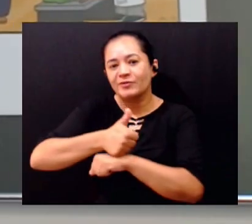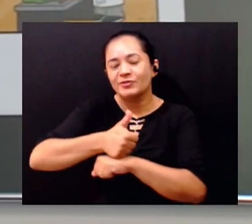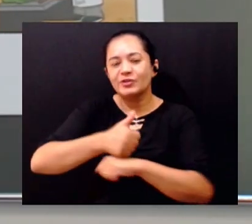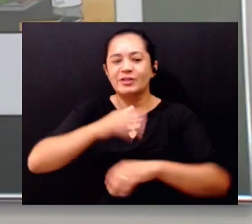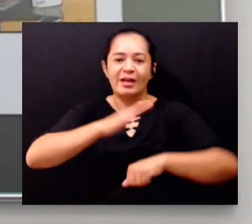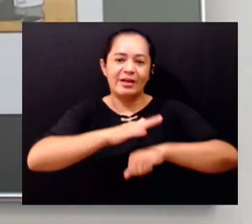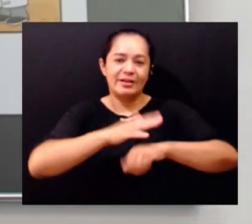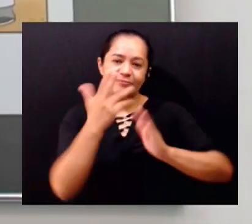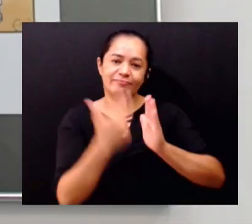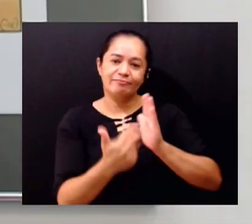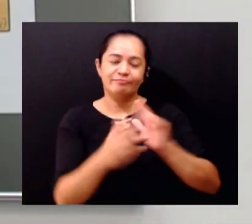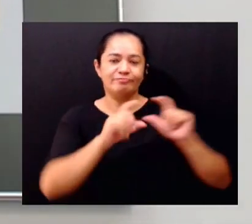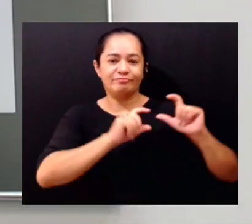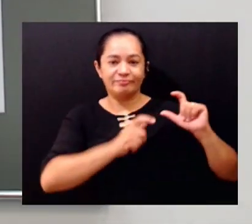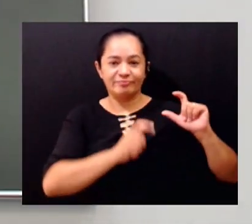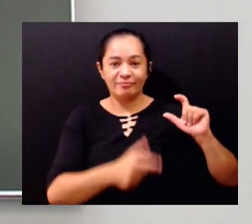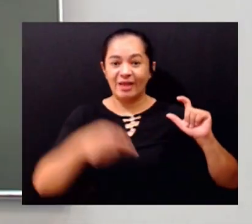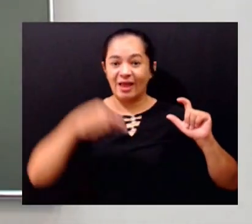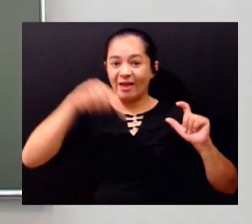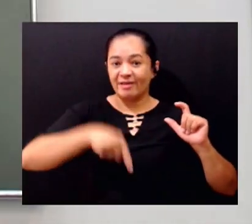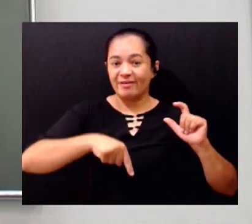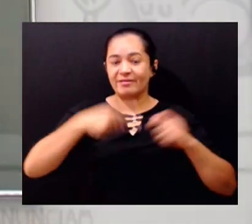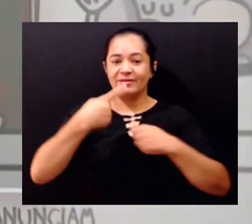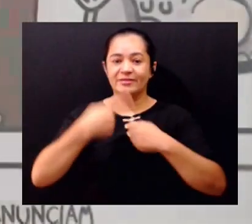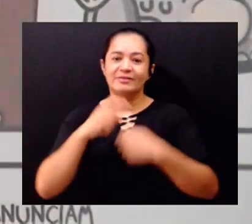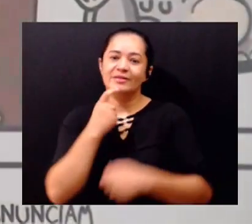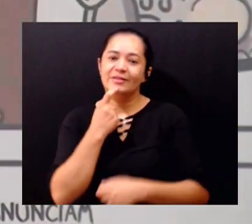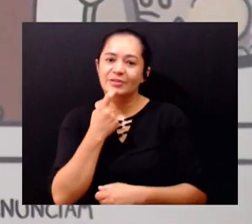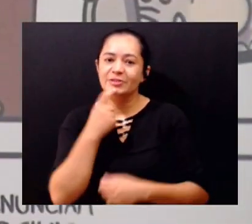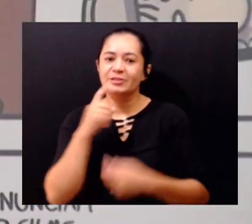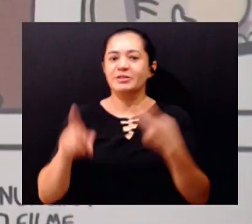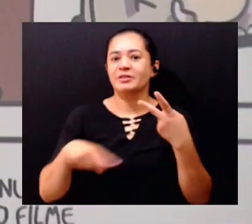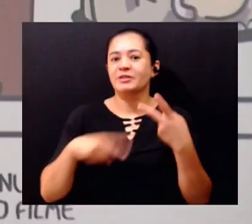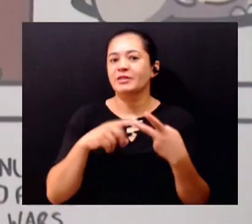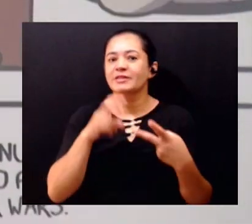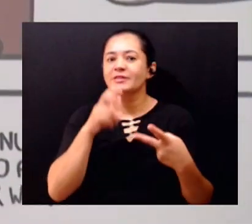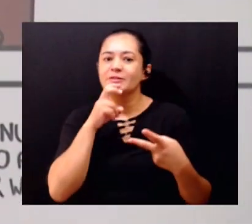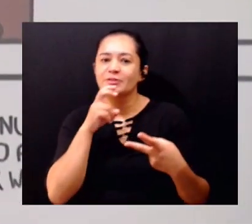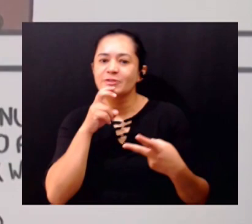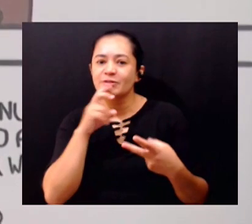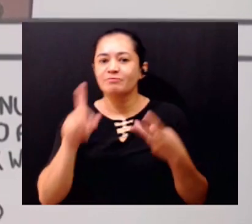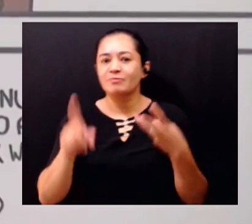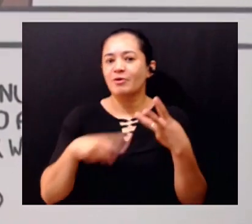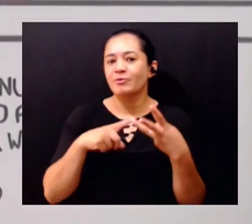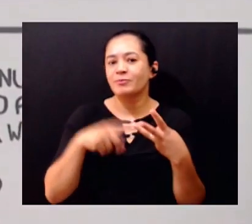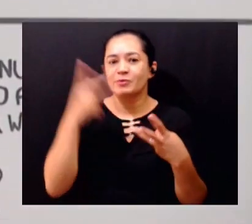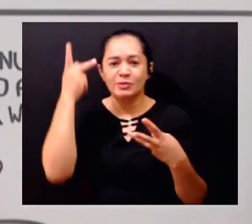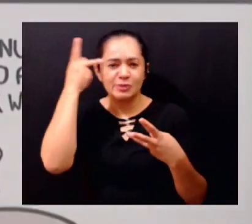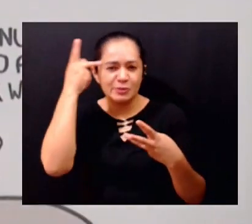de Campinas, de Sorocaba, São Roque, de São Paulo.